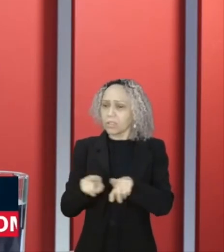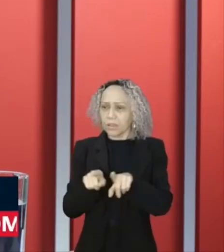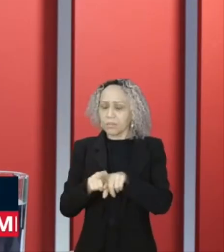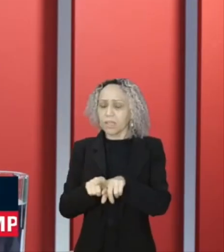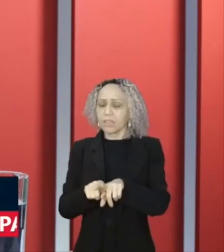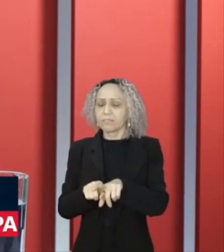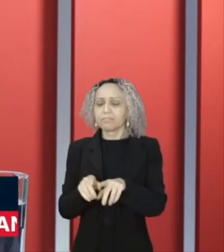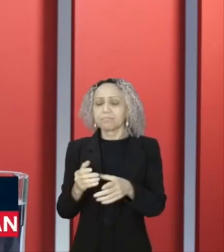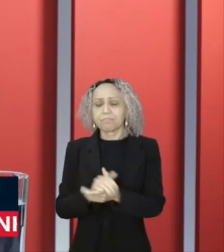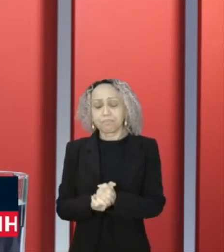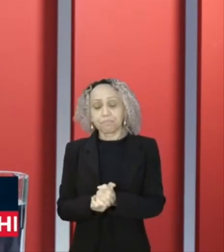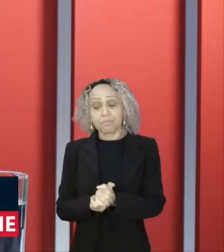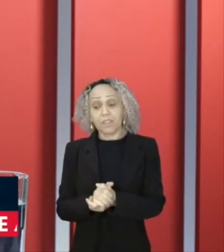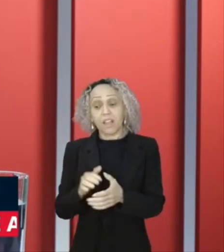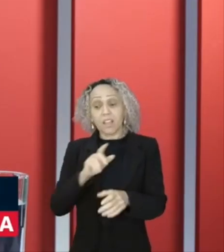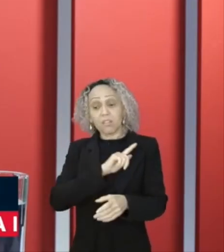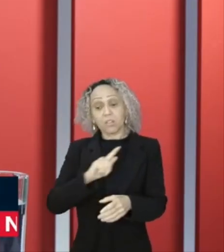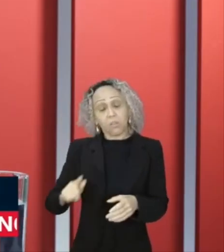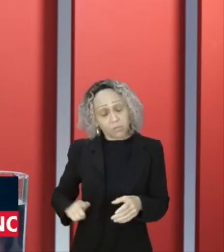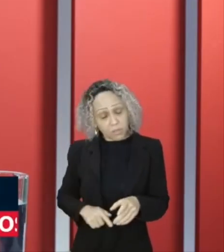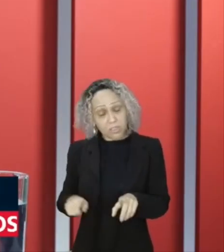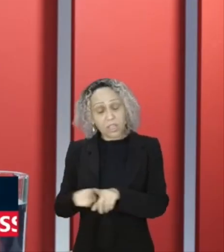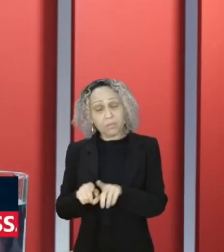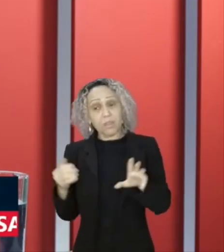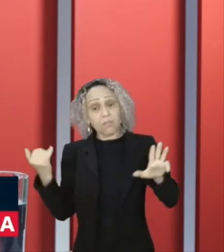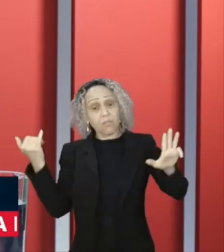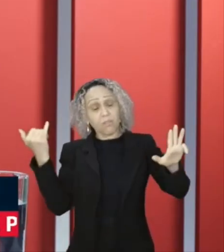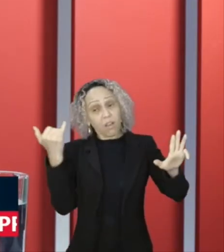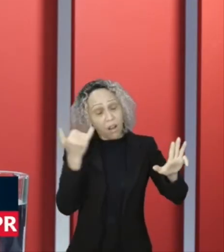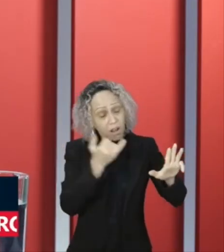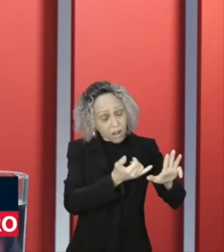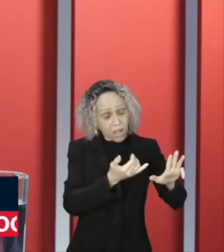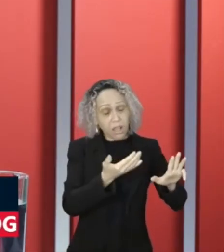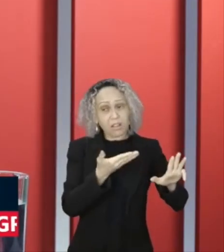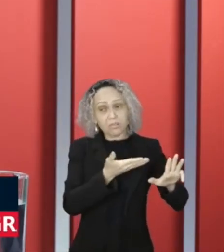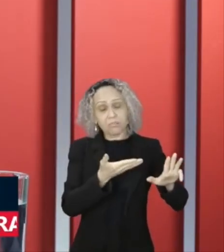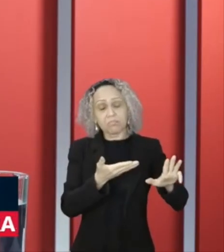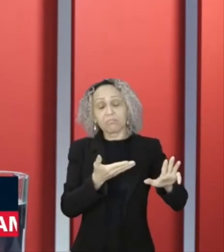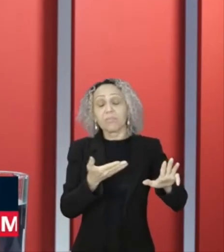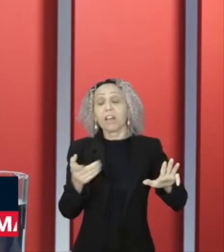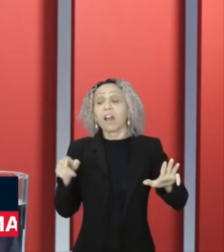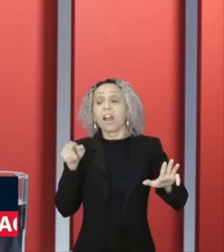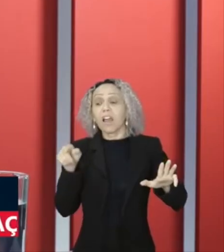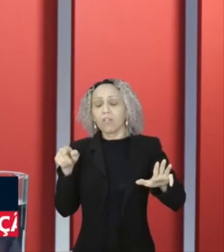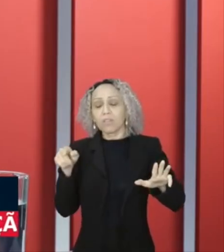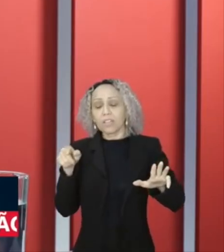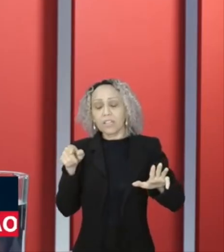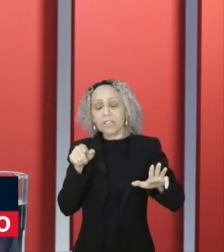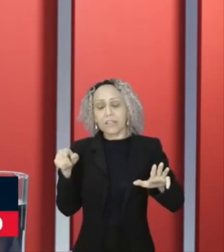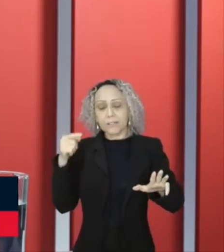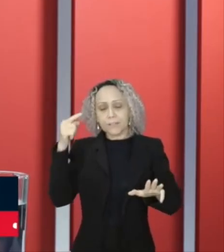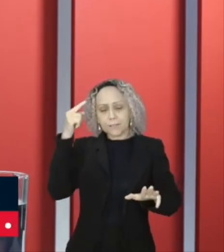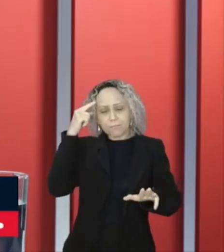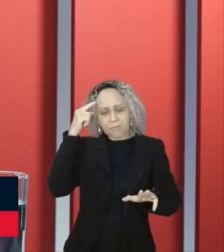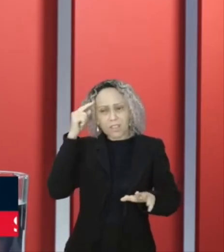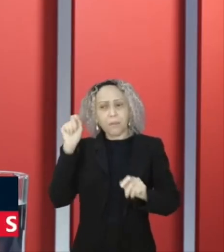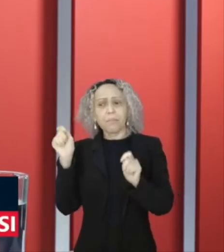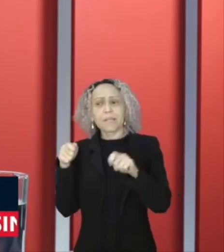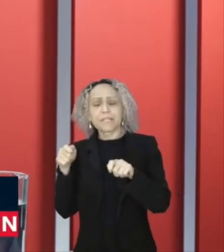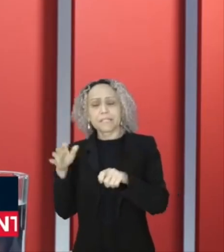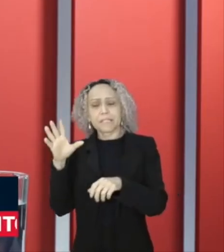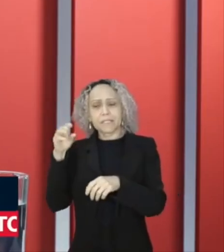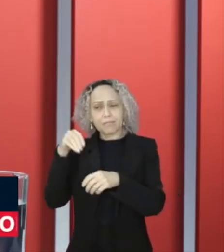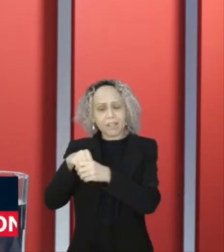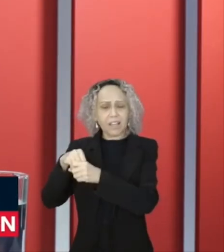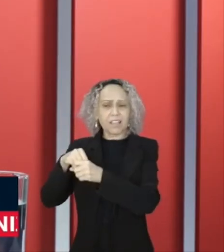diretamente ao presidente da República as suas prioridades que foram incorporadas no PAC, que também compõe o PPA, né? Então o